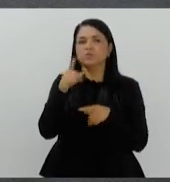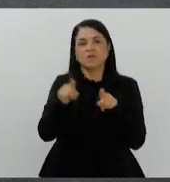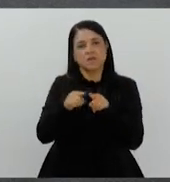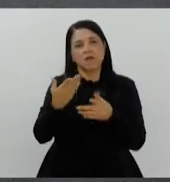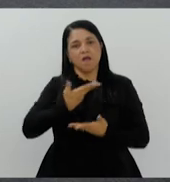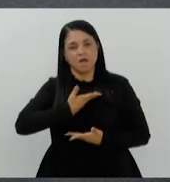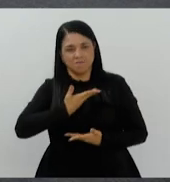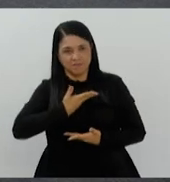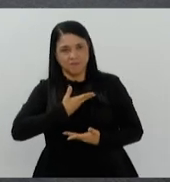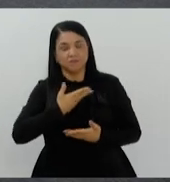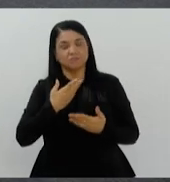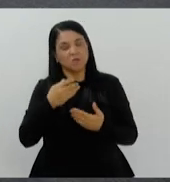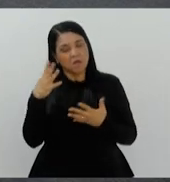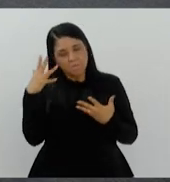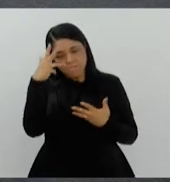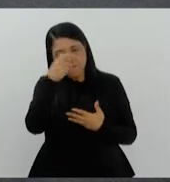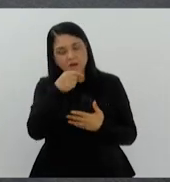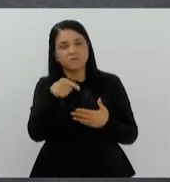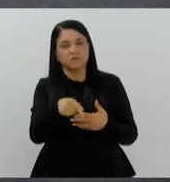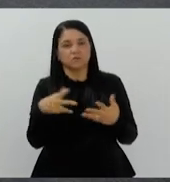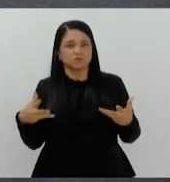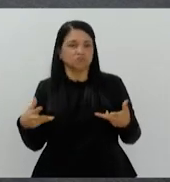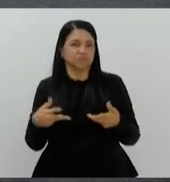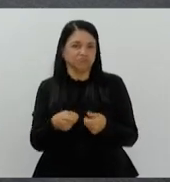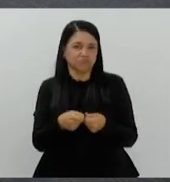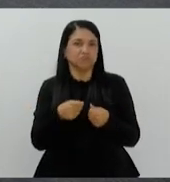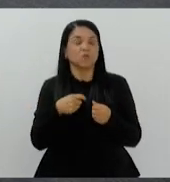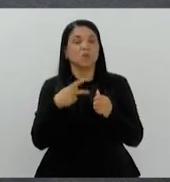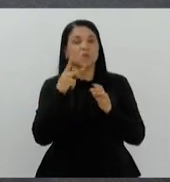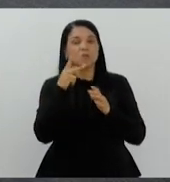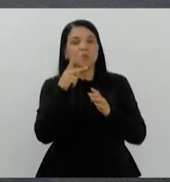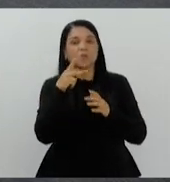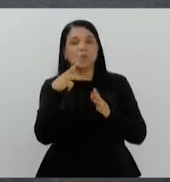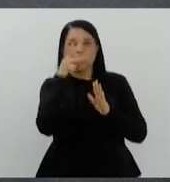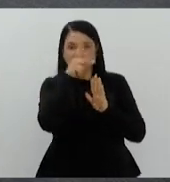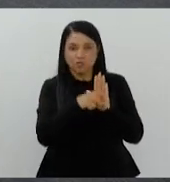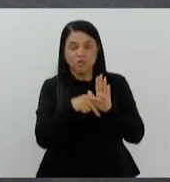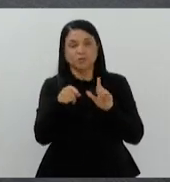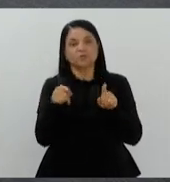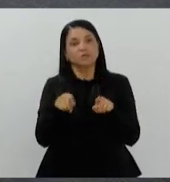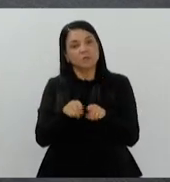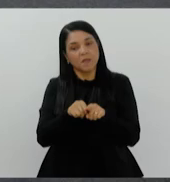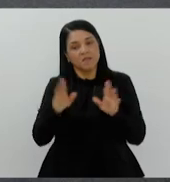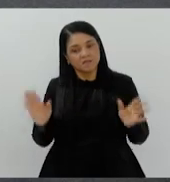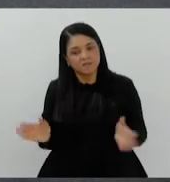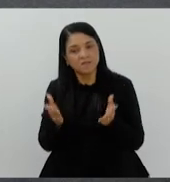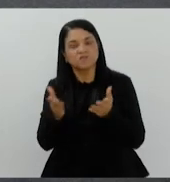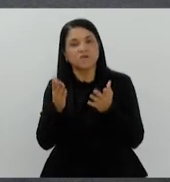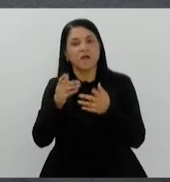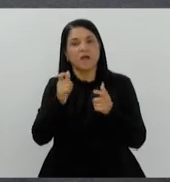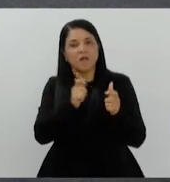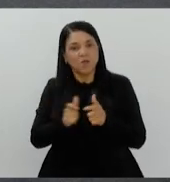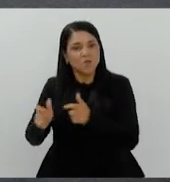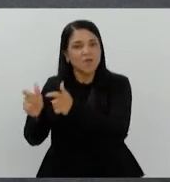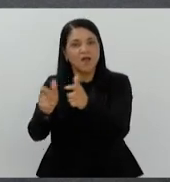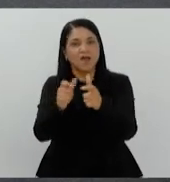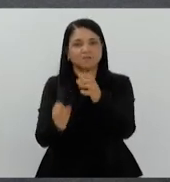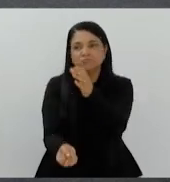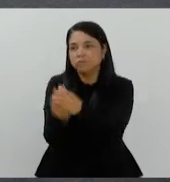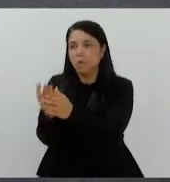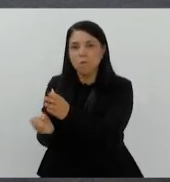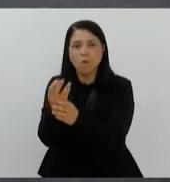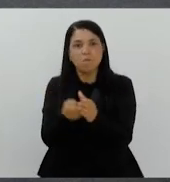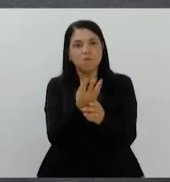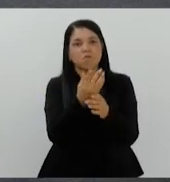é belo o projeto do deputado Andrezinho, mas a gente tem que incentivar que surjam mais esses espaços, que esses espaços não cedam